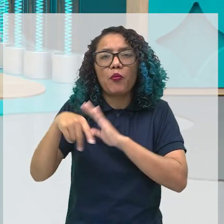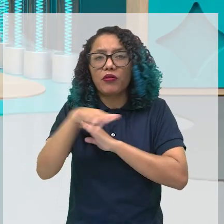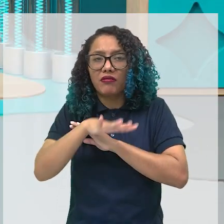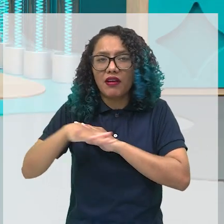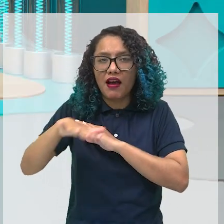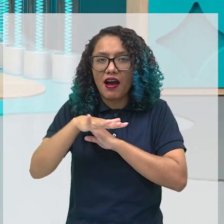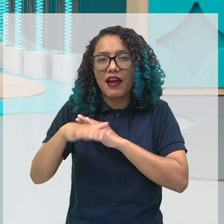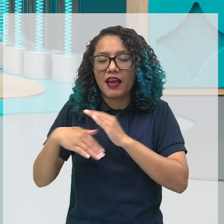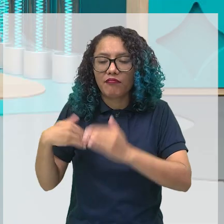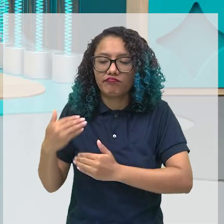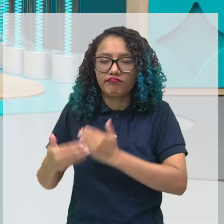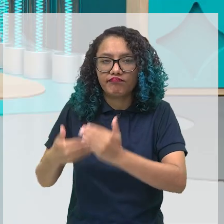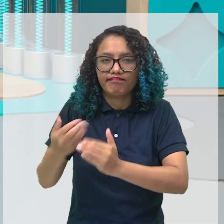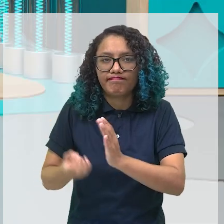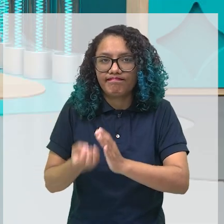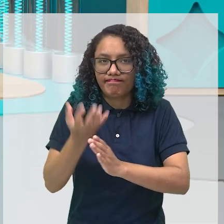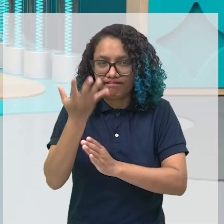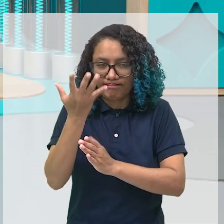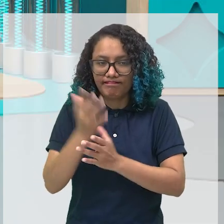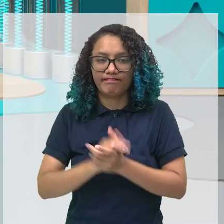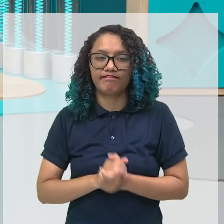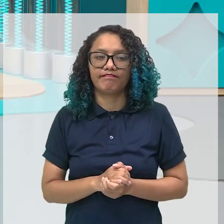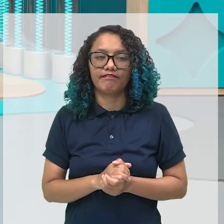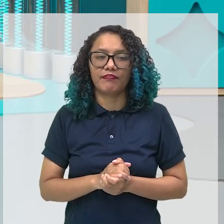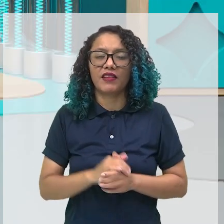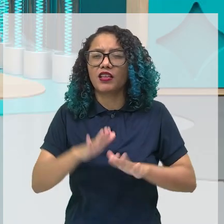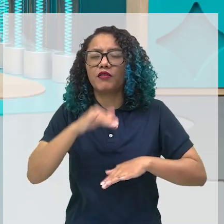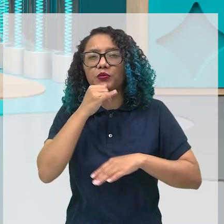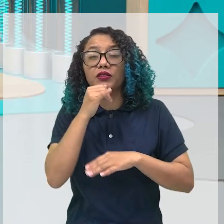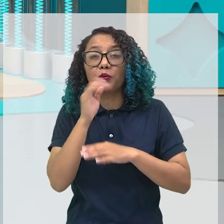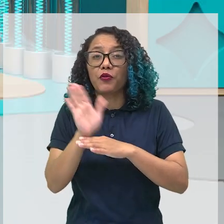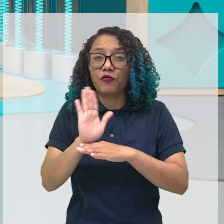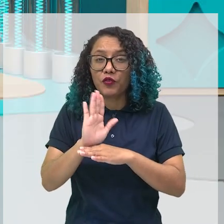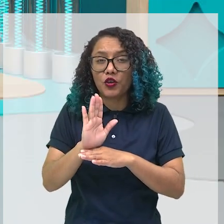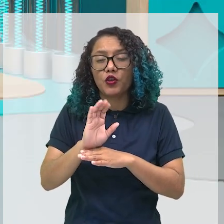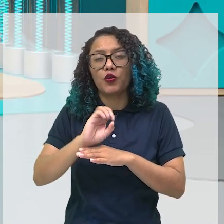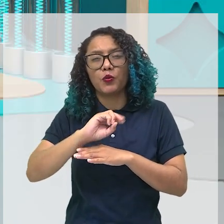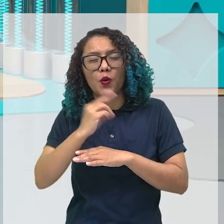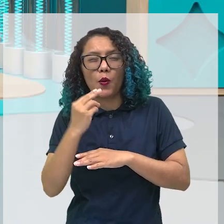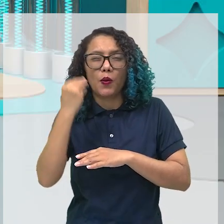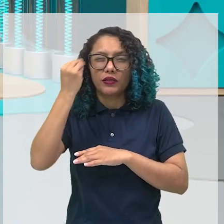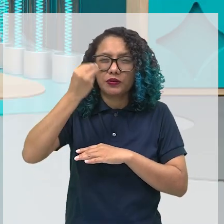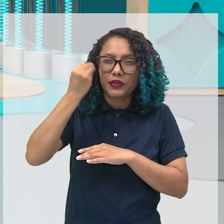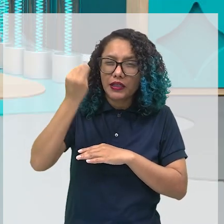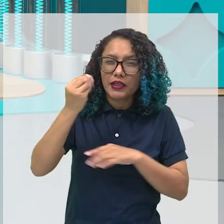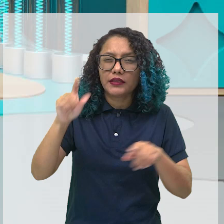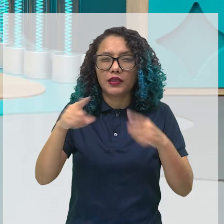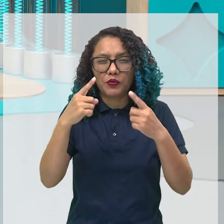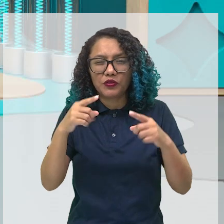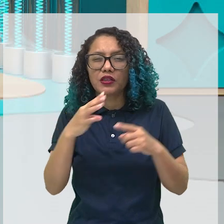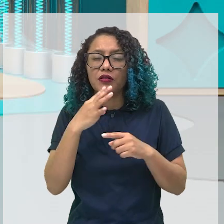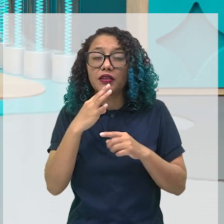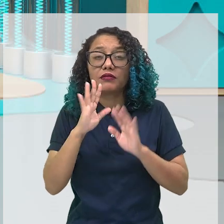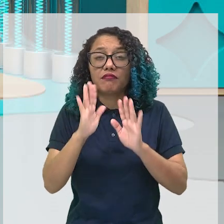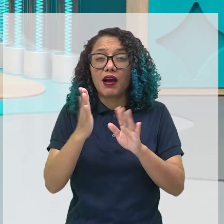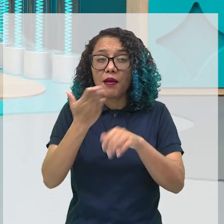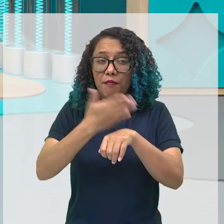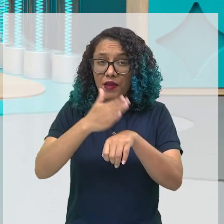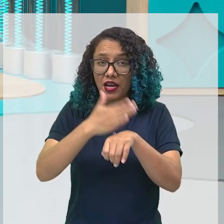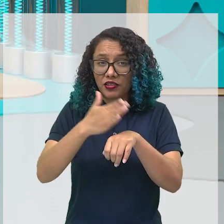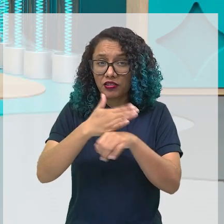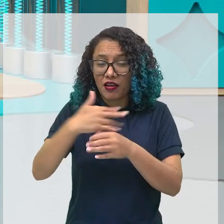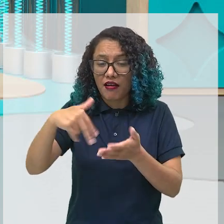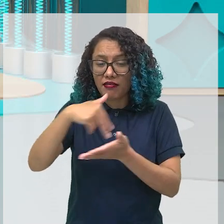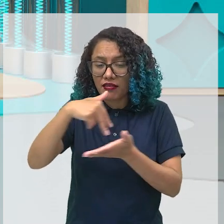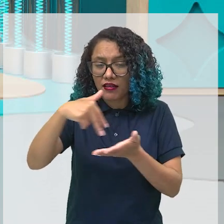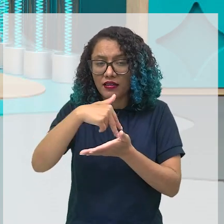Embora nós conheçamos, talvez dos filmes, talvez um pouco de vivência, um pouco da música, mas praticar a dança de